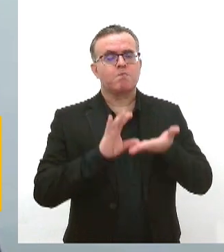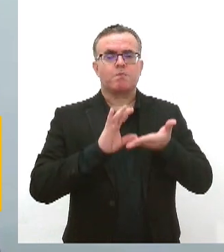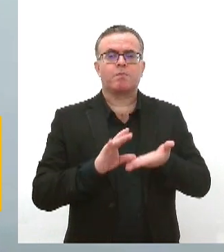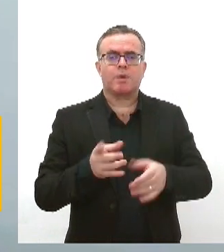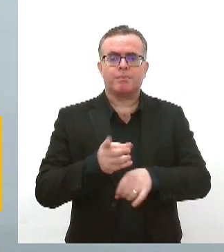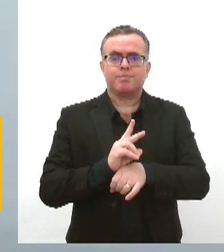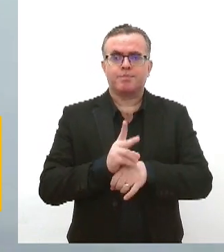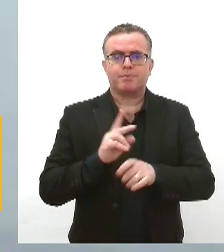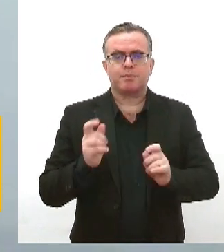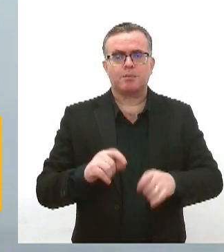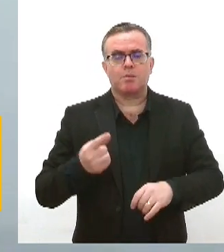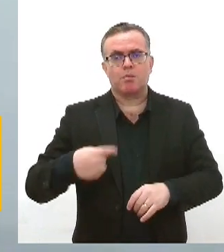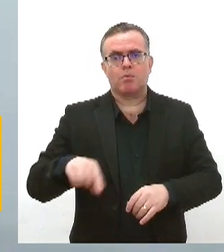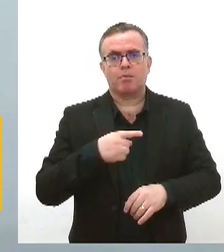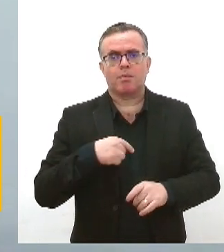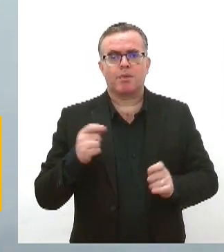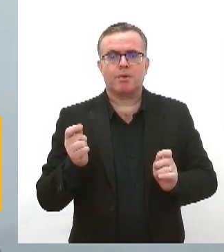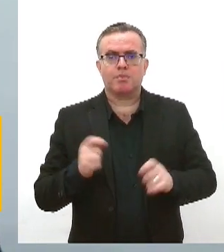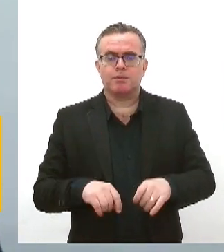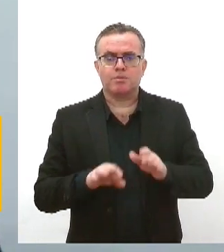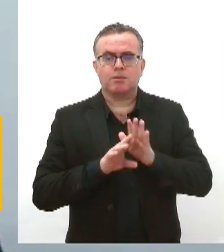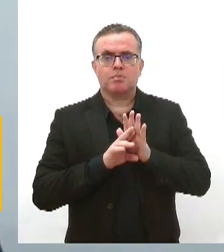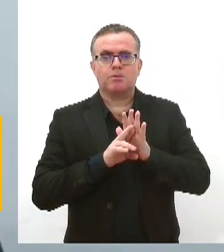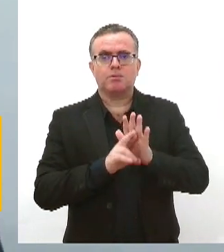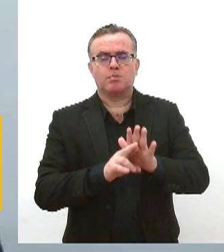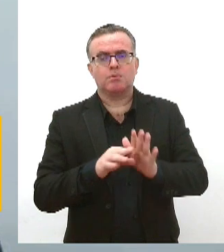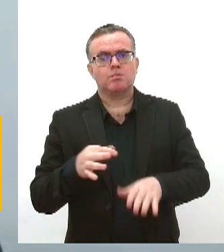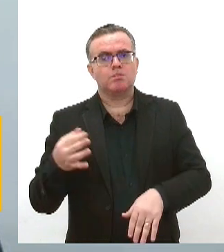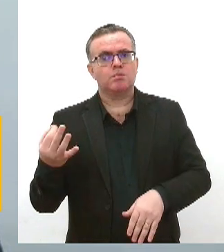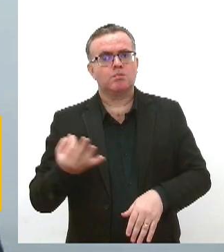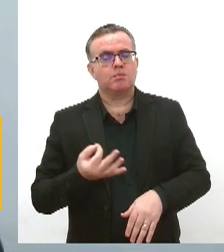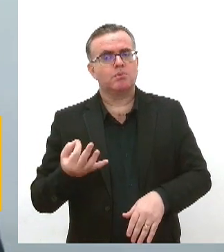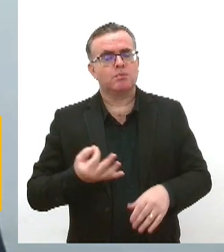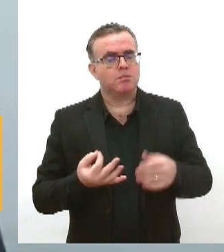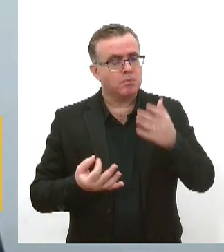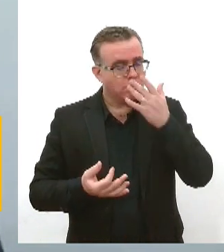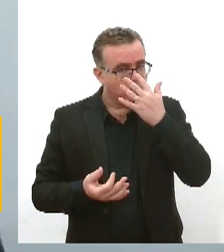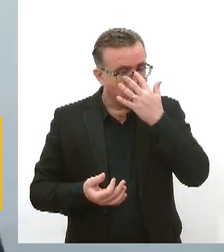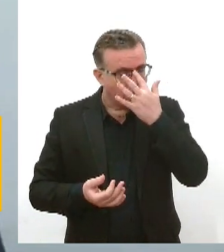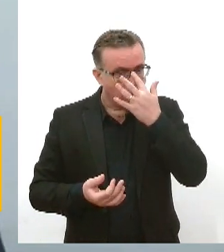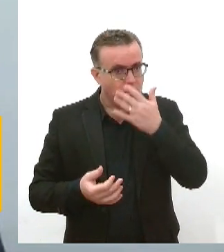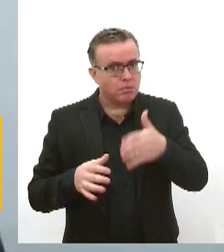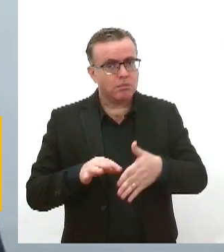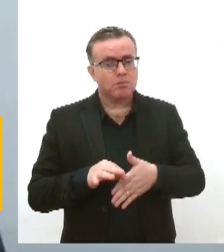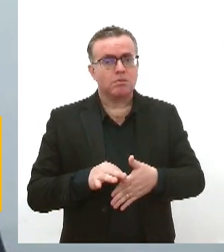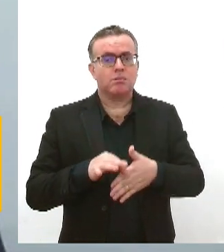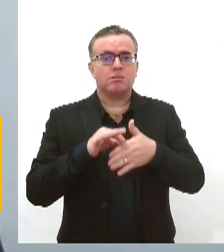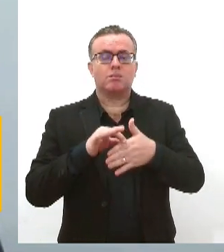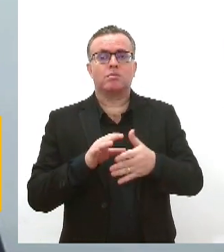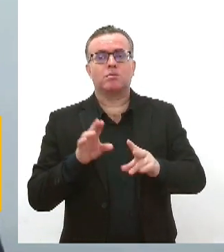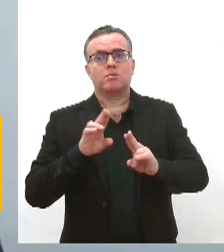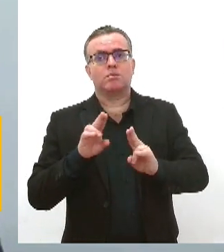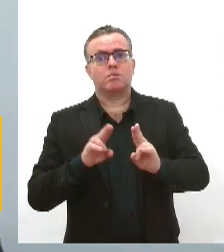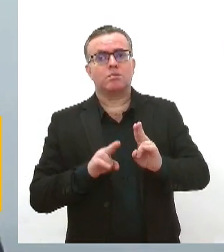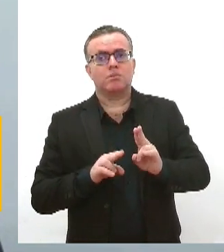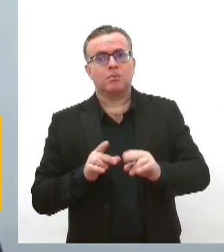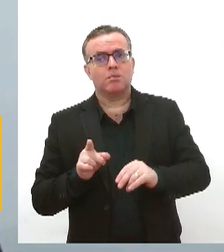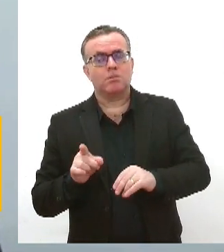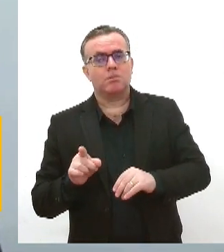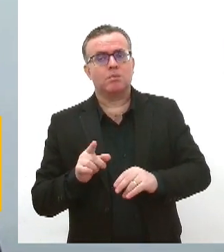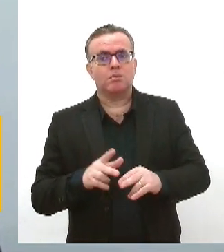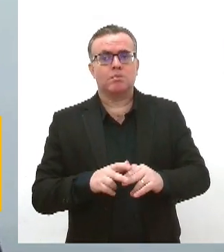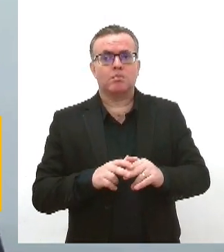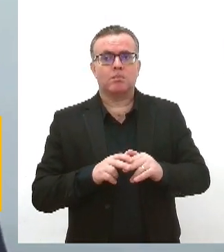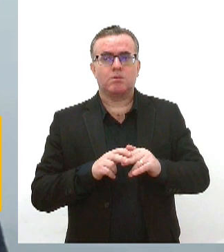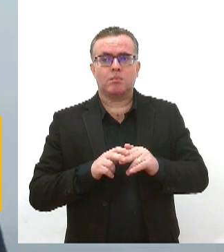ainda temos uma representatividade na direção da UNALI. Isso realmente